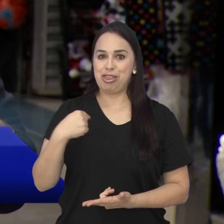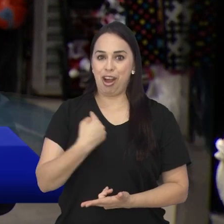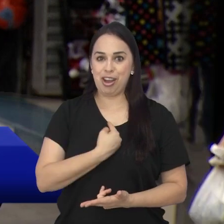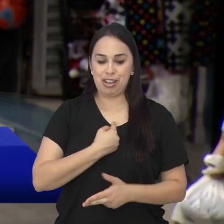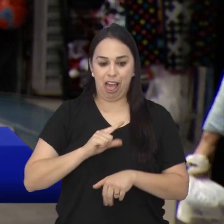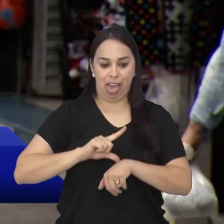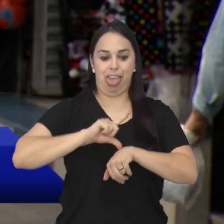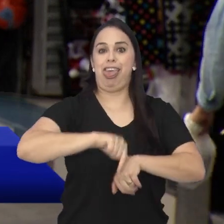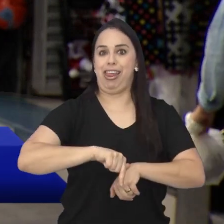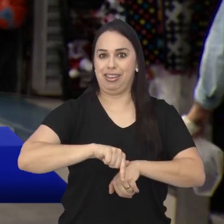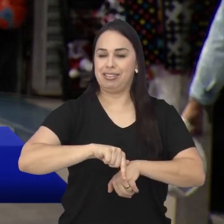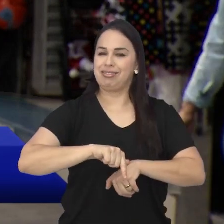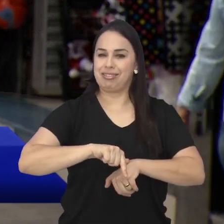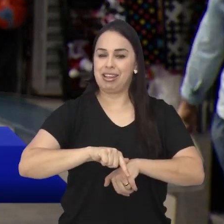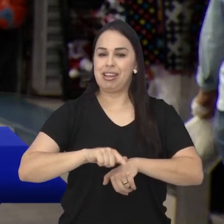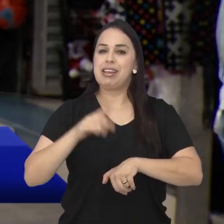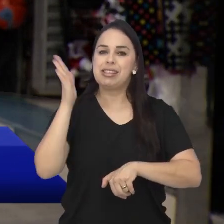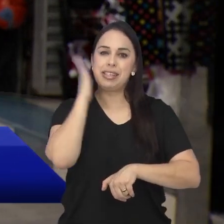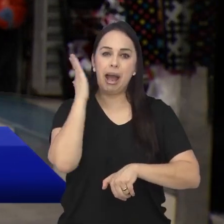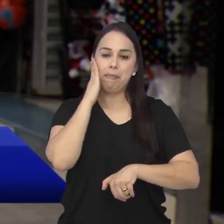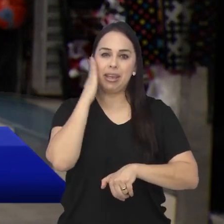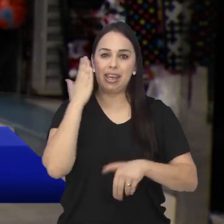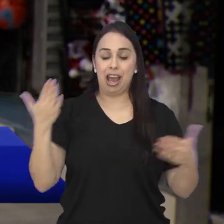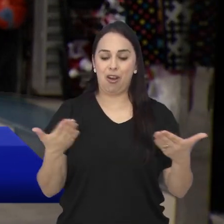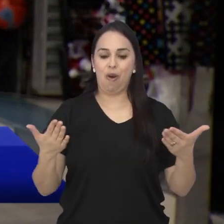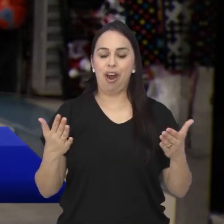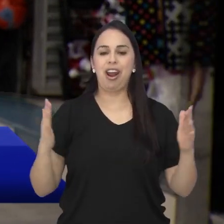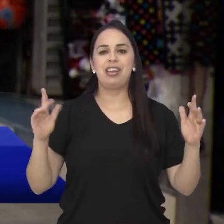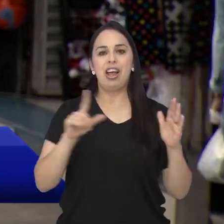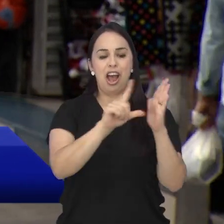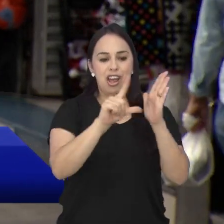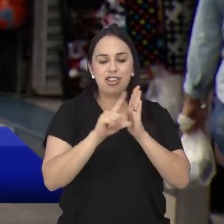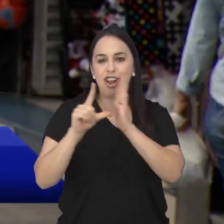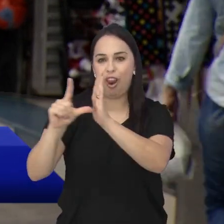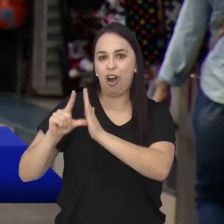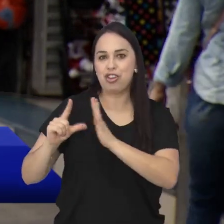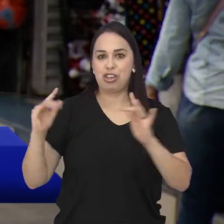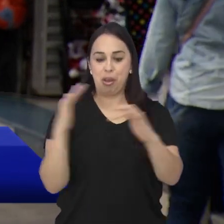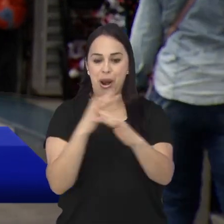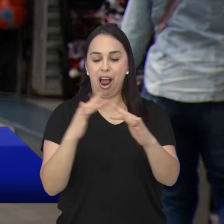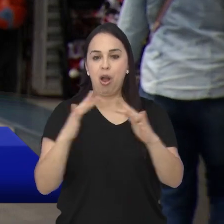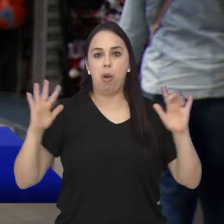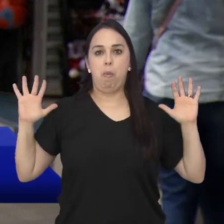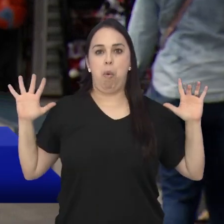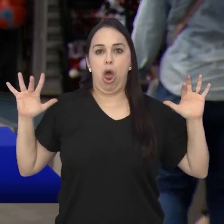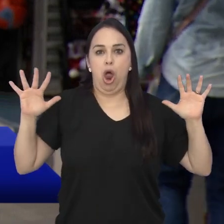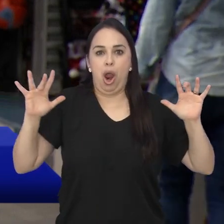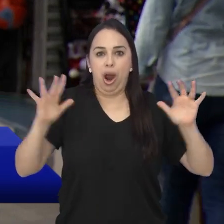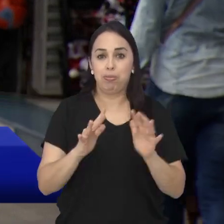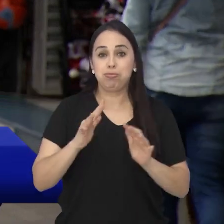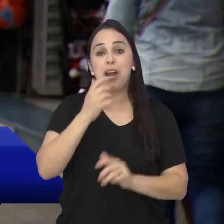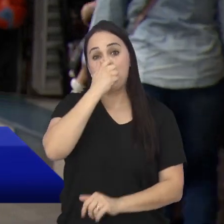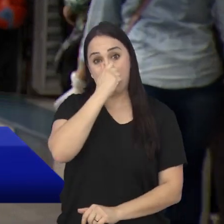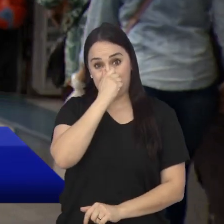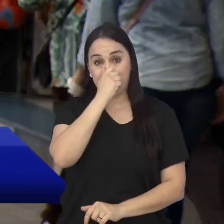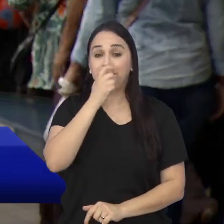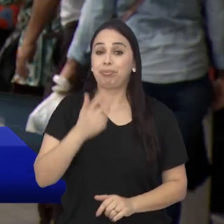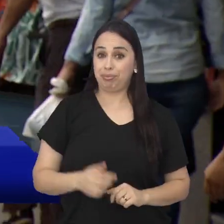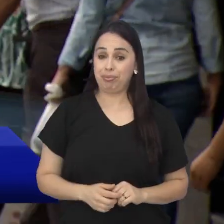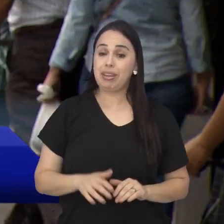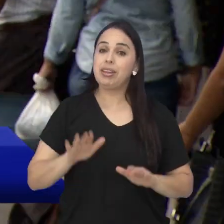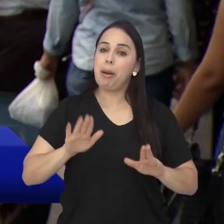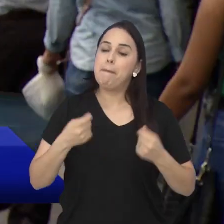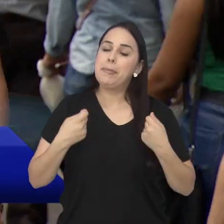nós que deixamos tudo para a última hora, vai estar bem lotado aqui as lojas, né, o centro da cidade e o comércio da